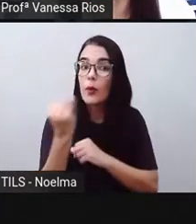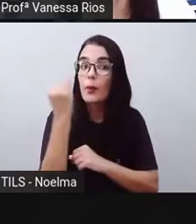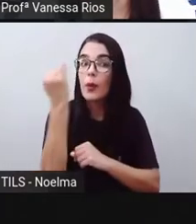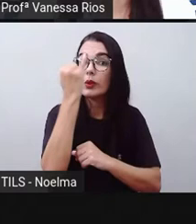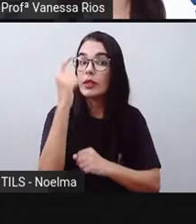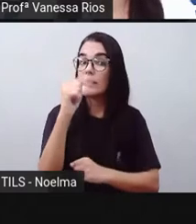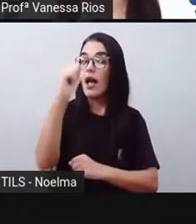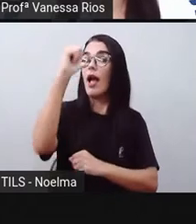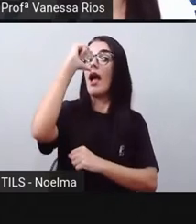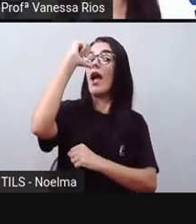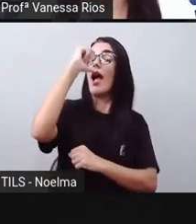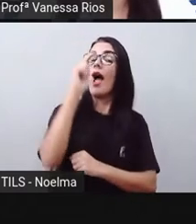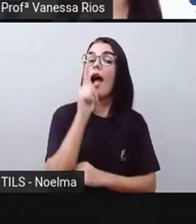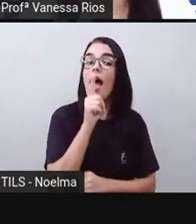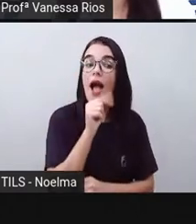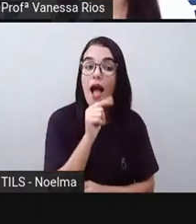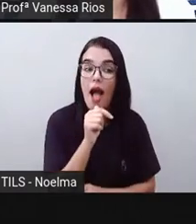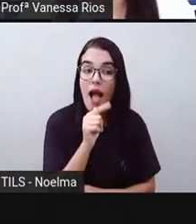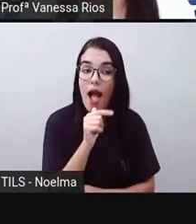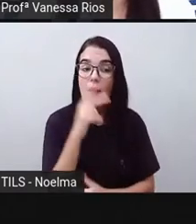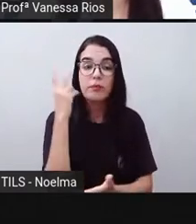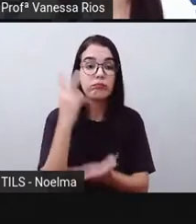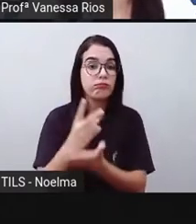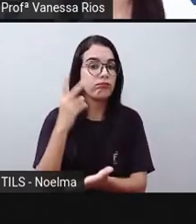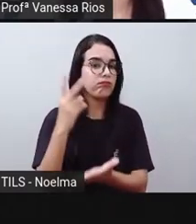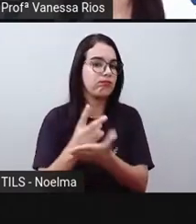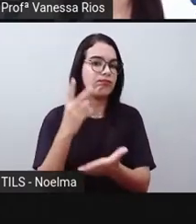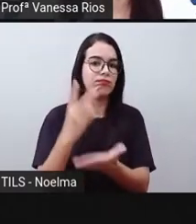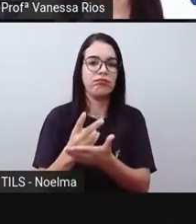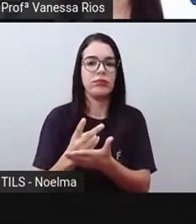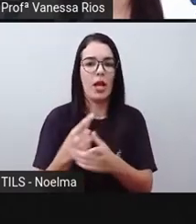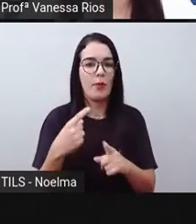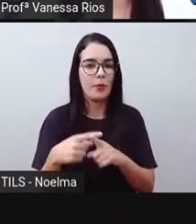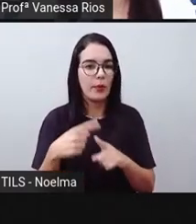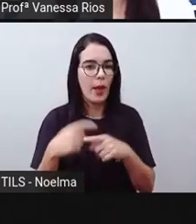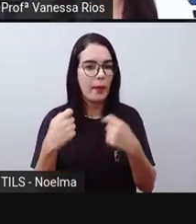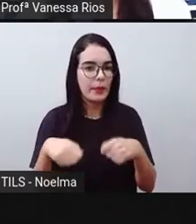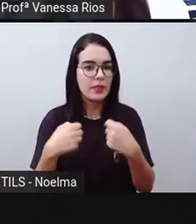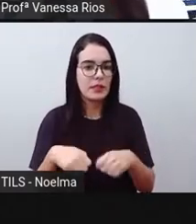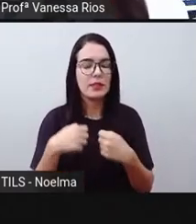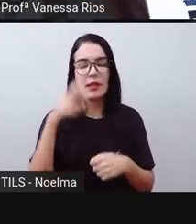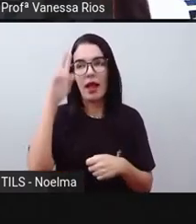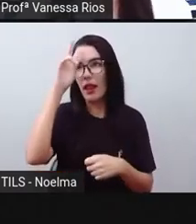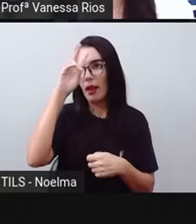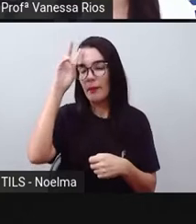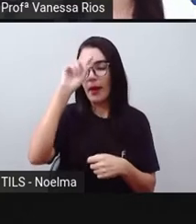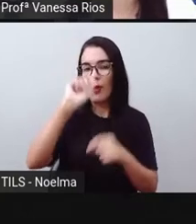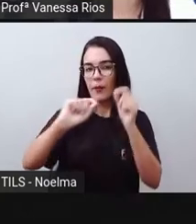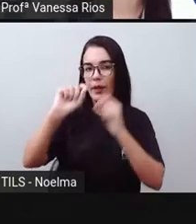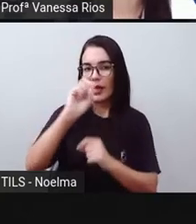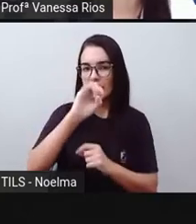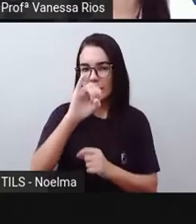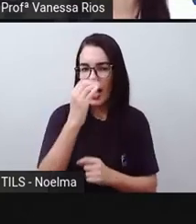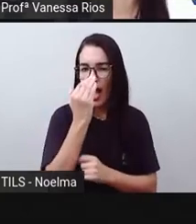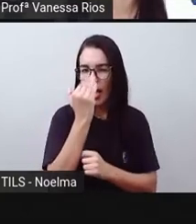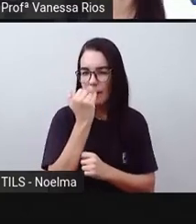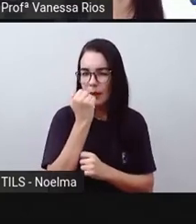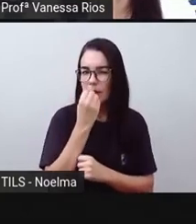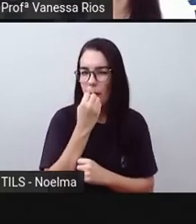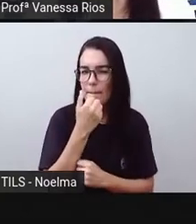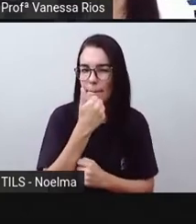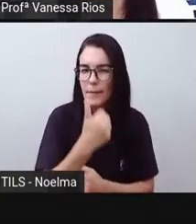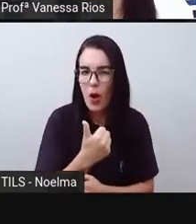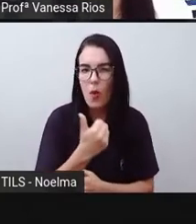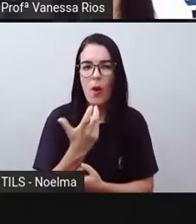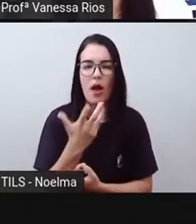água. Quando a gente fala em alimentação saudável, a gente lembra lá dos cereais, lembra das frutas, lembra das